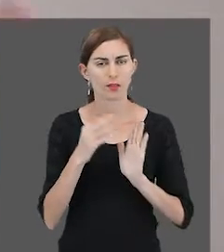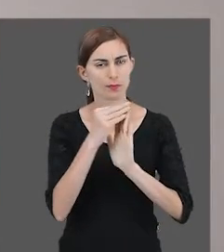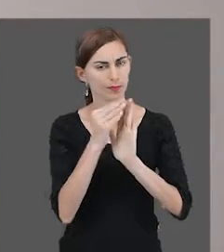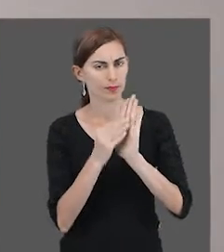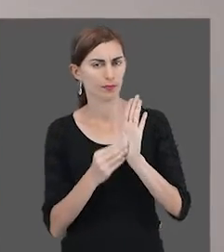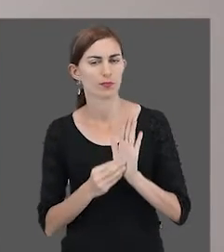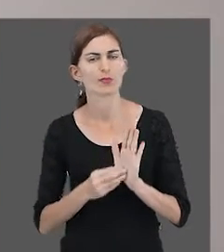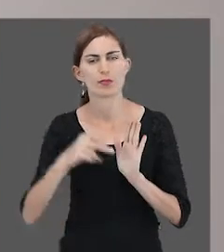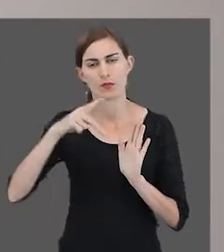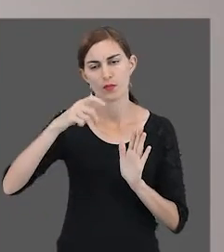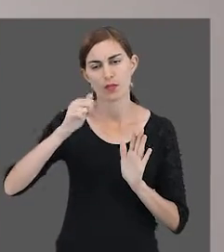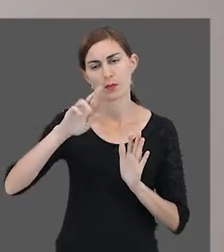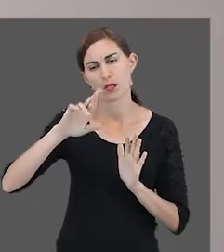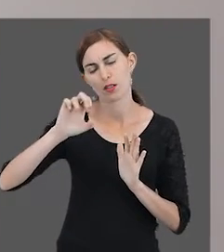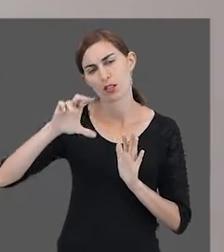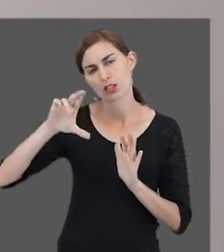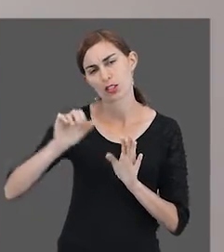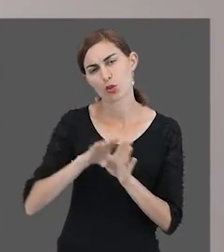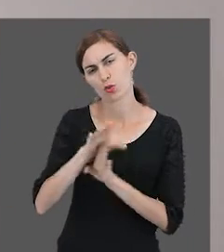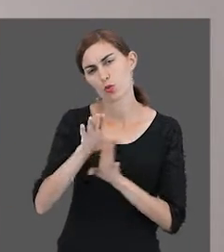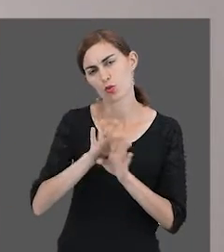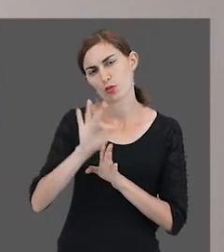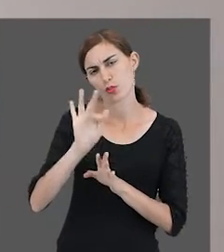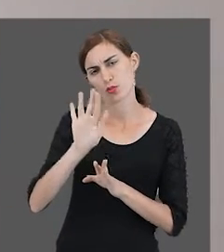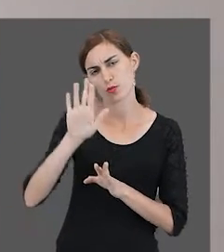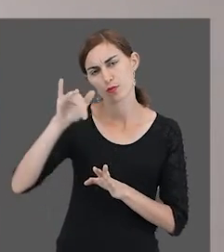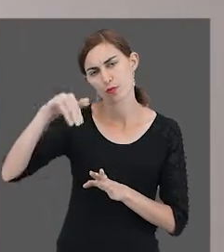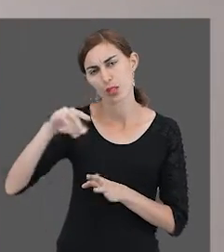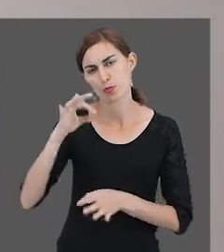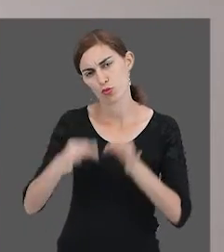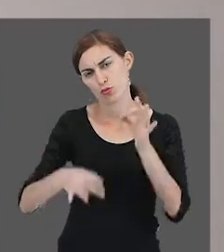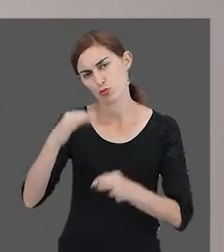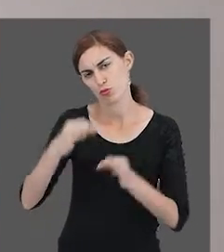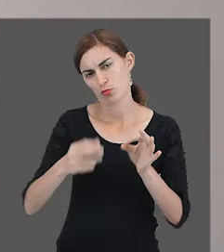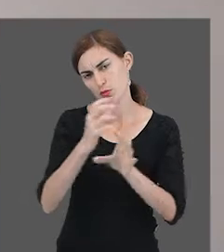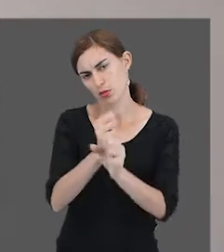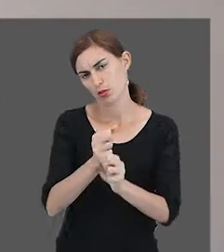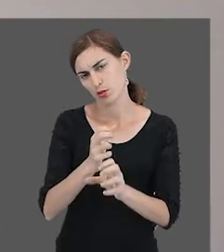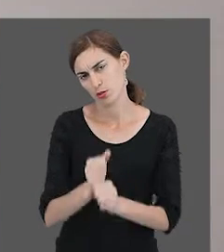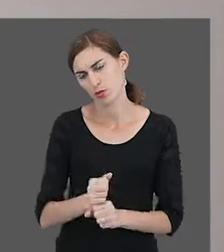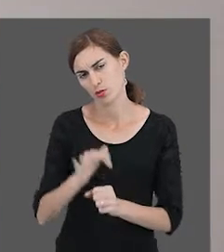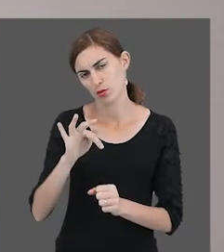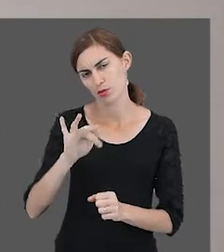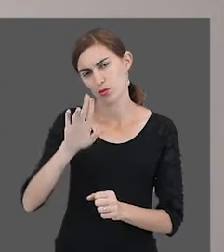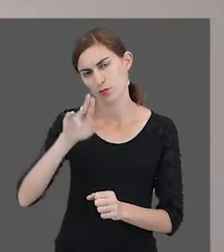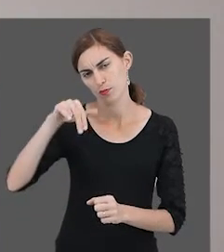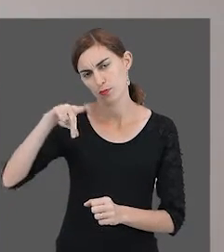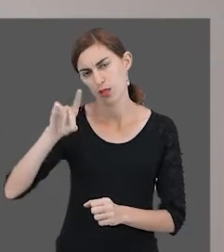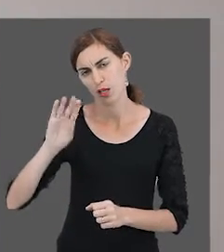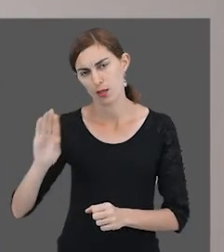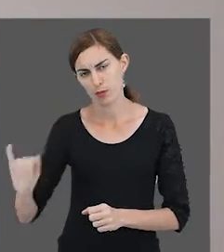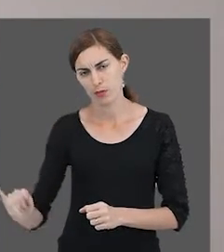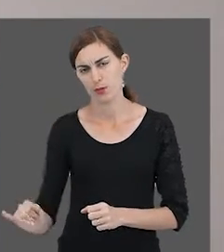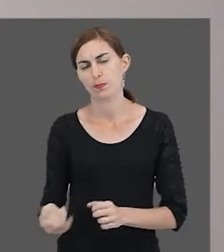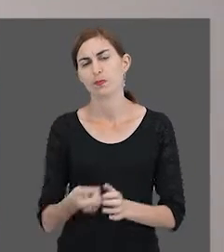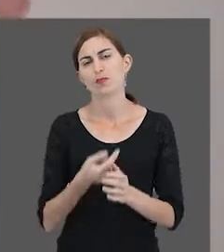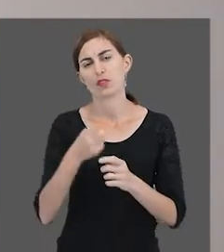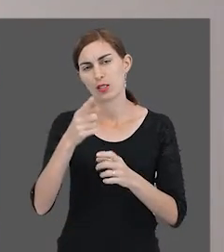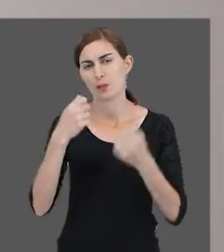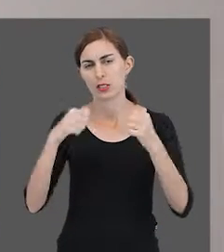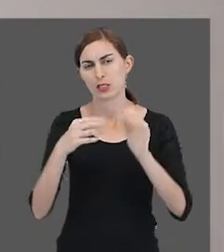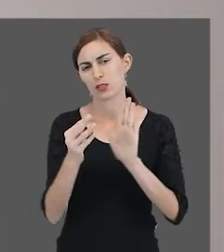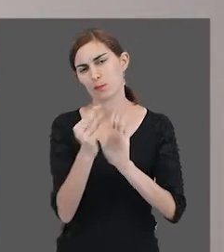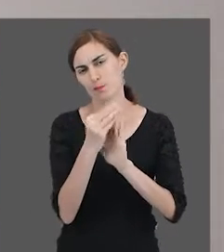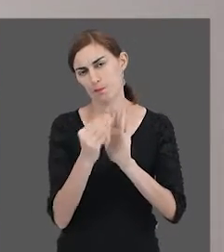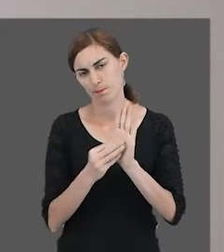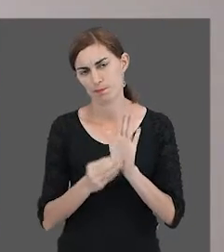ter um parecer do Conselho do Fundeb julgando as contas relacionadas à aplicação do Fundeb, certo? Então, esse parecer tem que